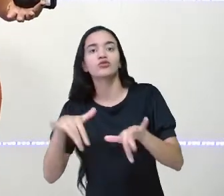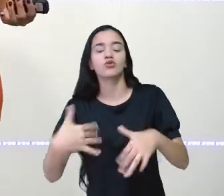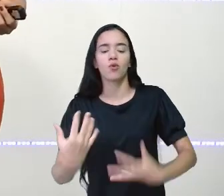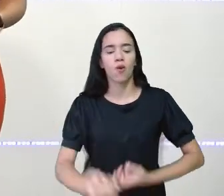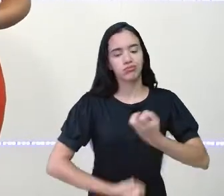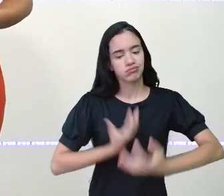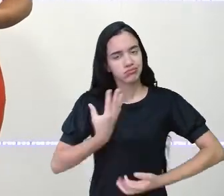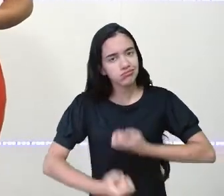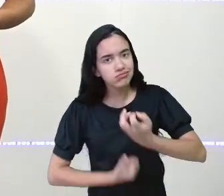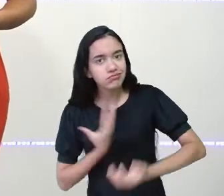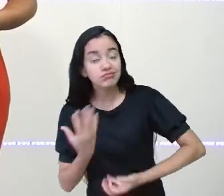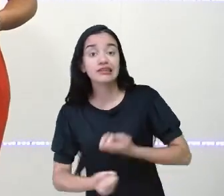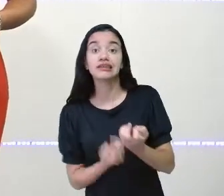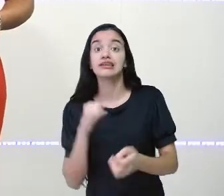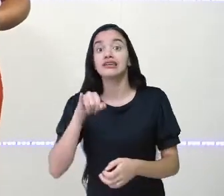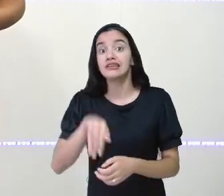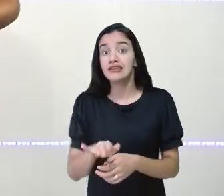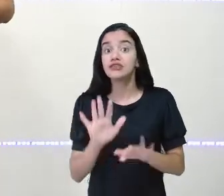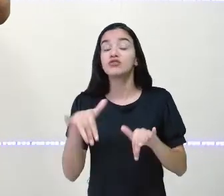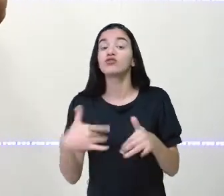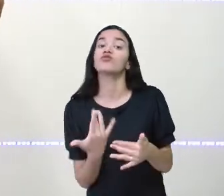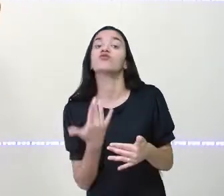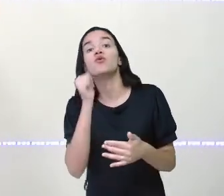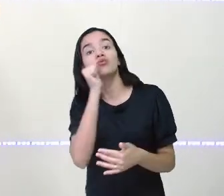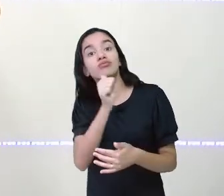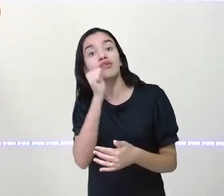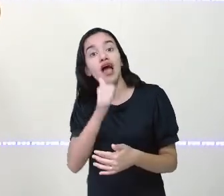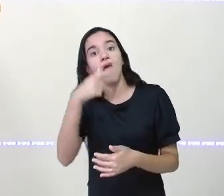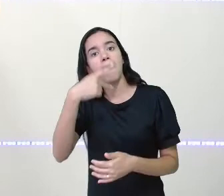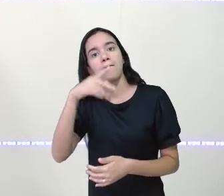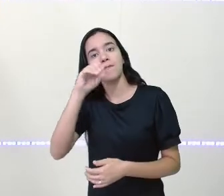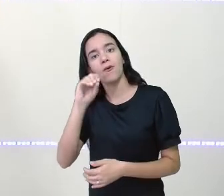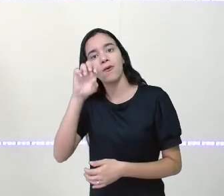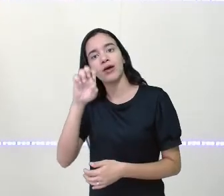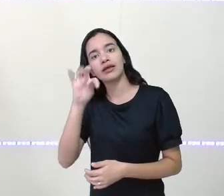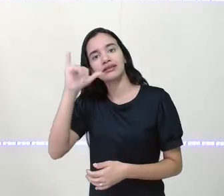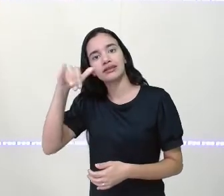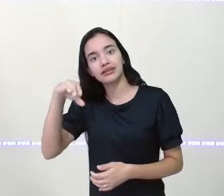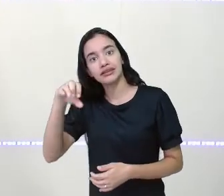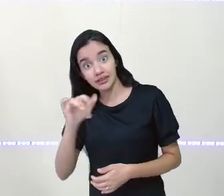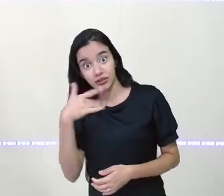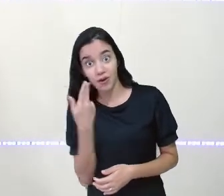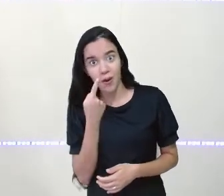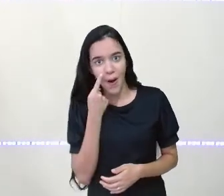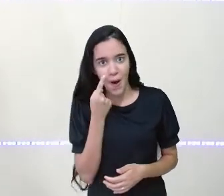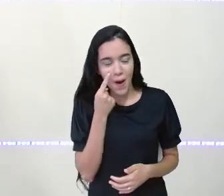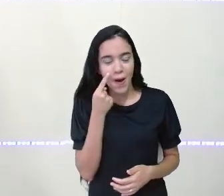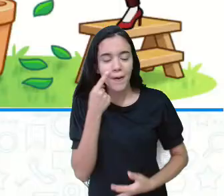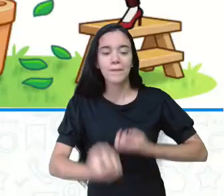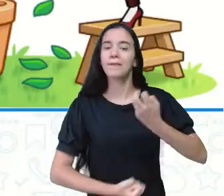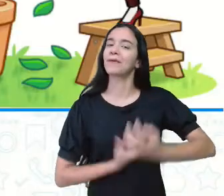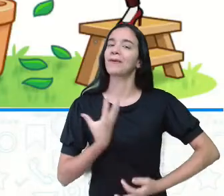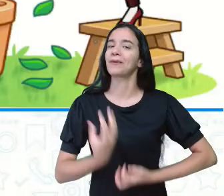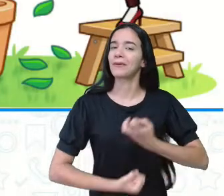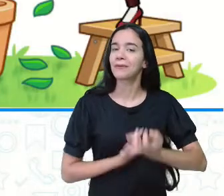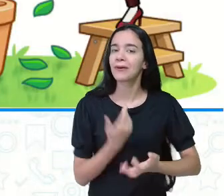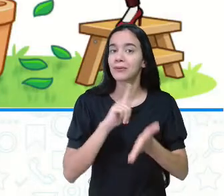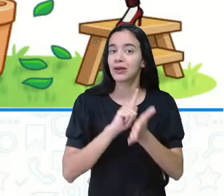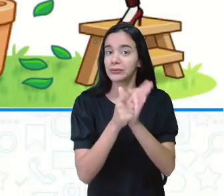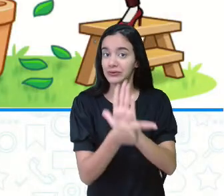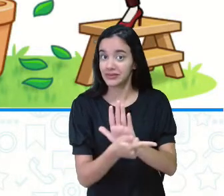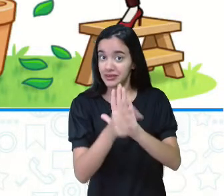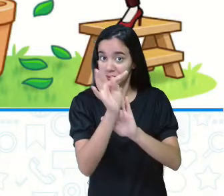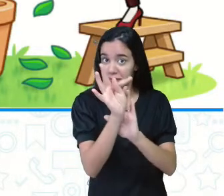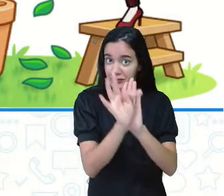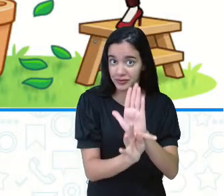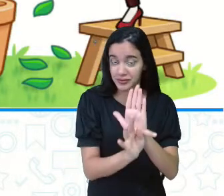O poema. Se for do sexo feminino, é poetisa. E aí, olha aí. Poema é um gênero